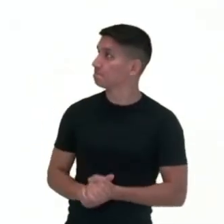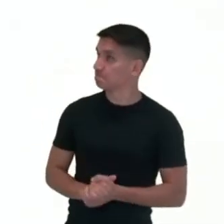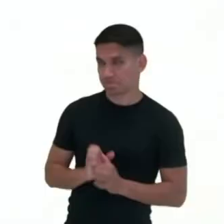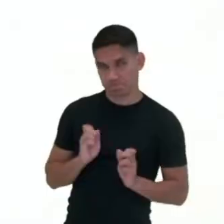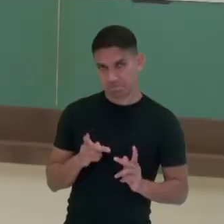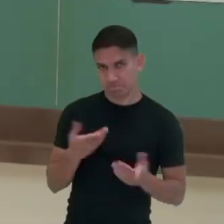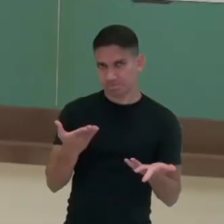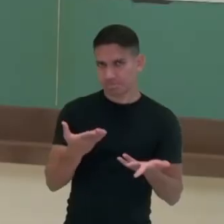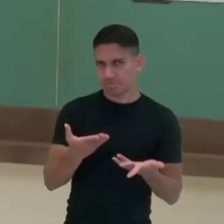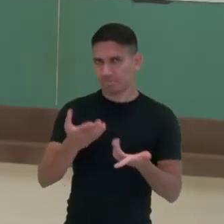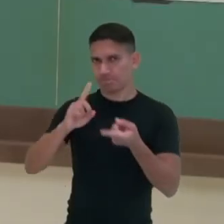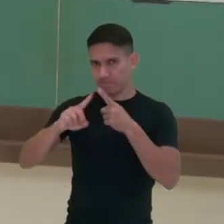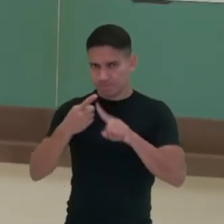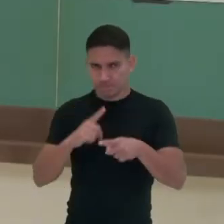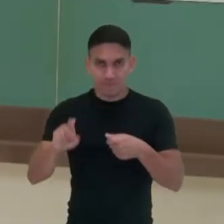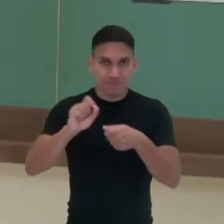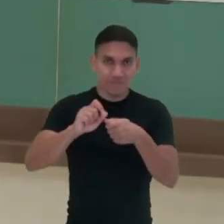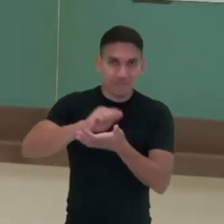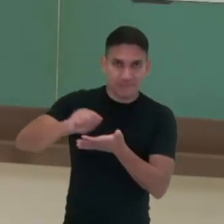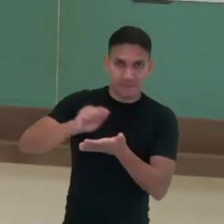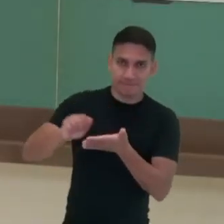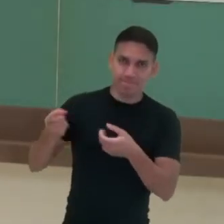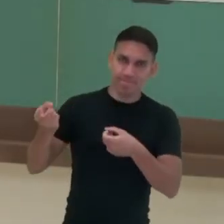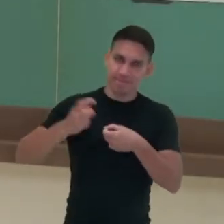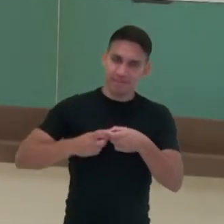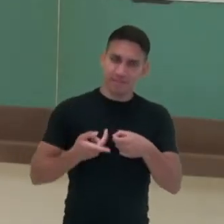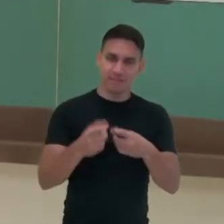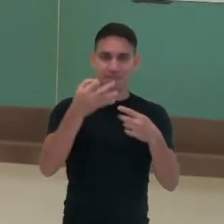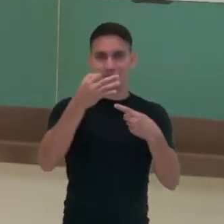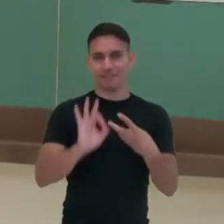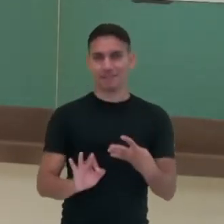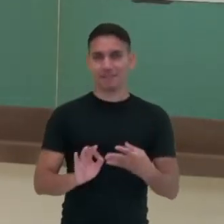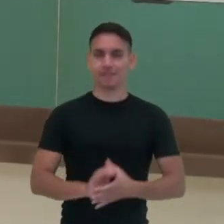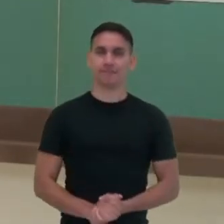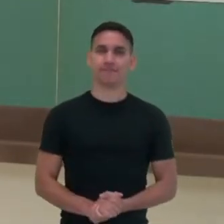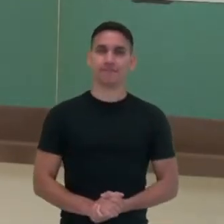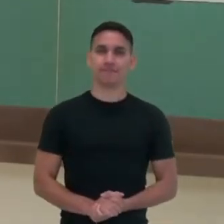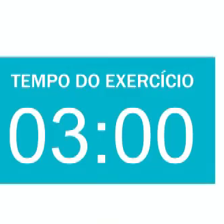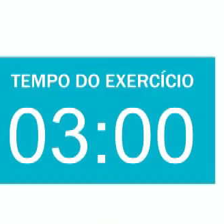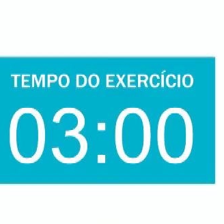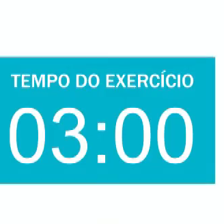ok? Então pensem um pouquinho, façam no caderno e já já a gente volta com a correção.